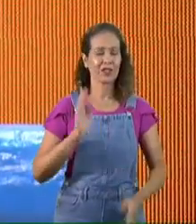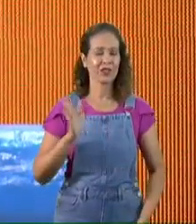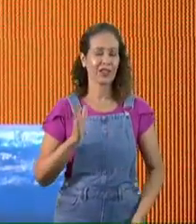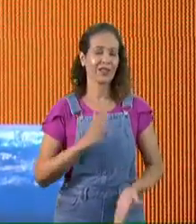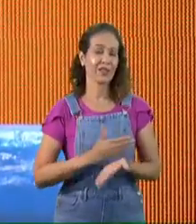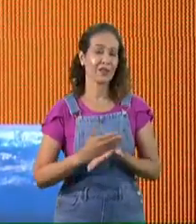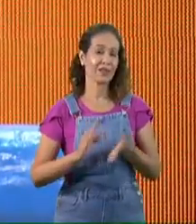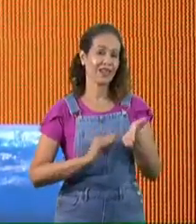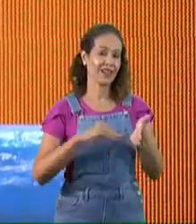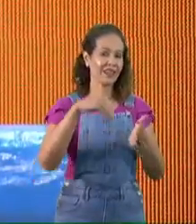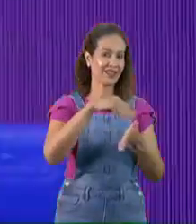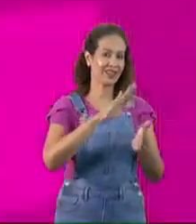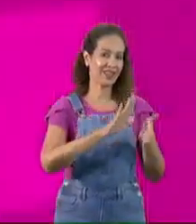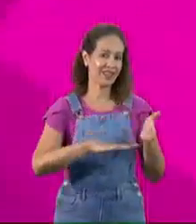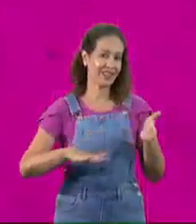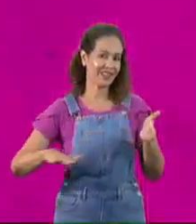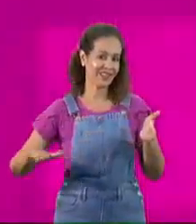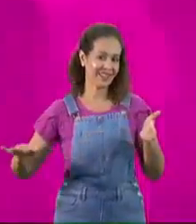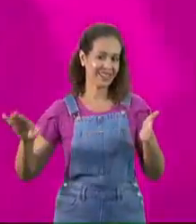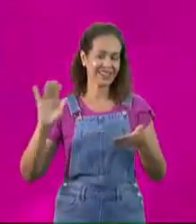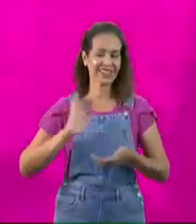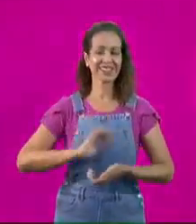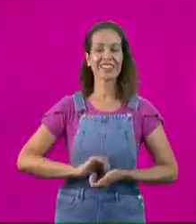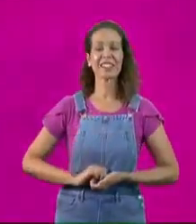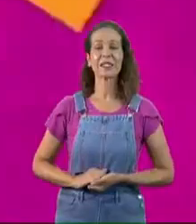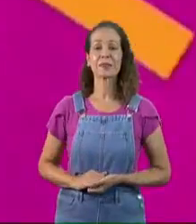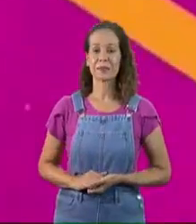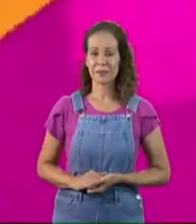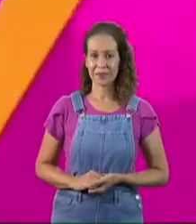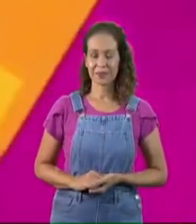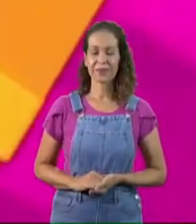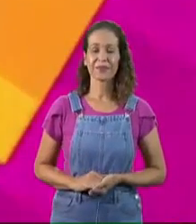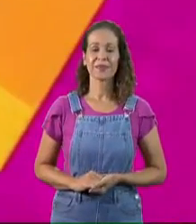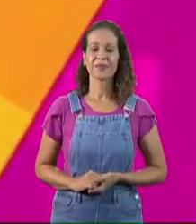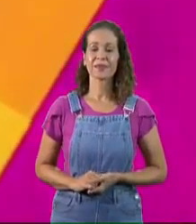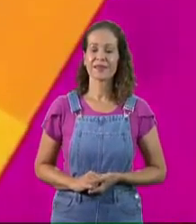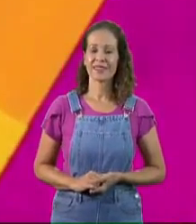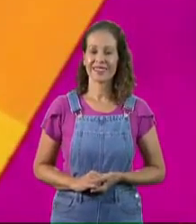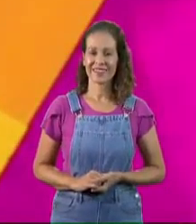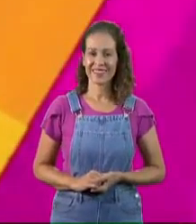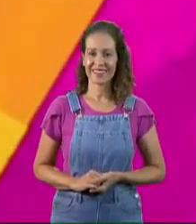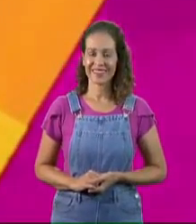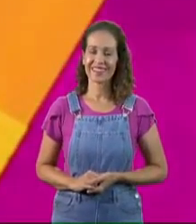nossa Agenda Kids. Agenda Kids.